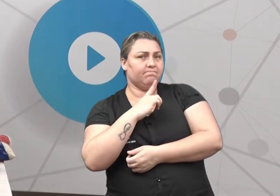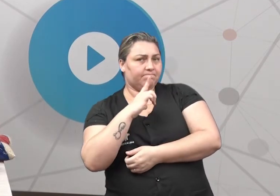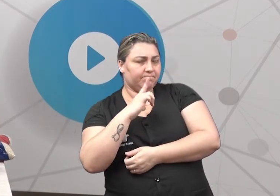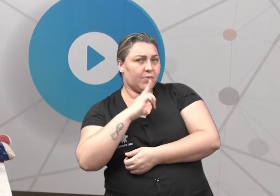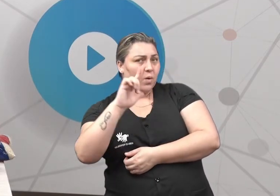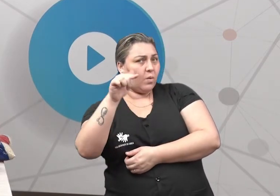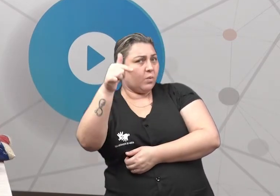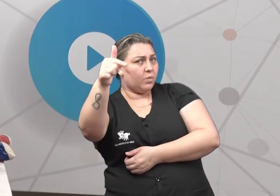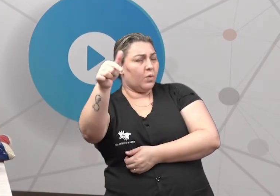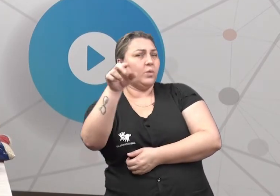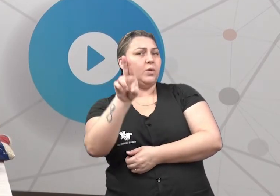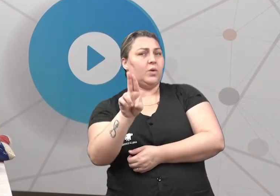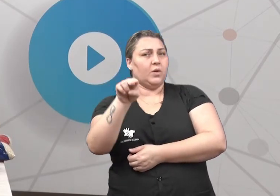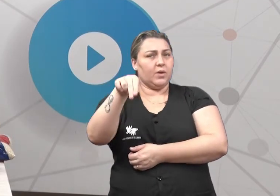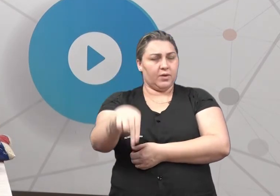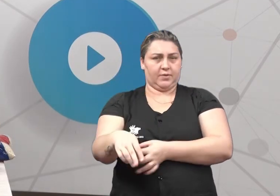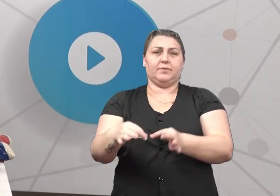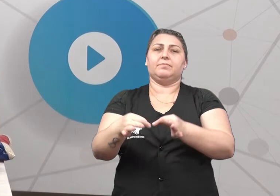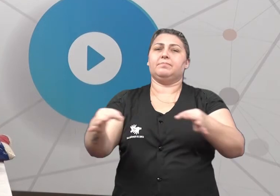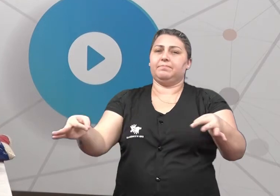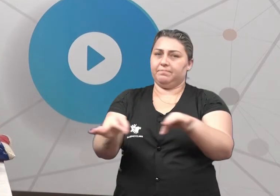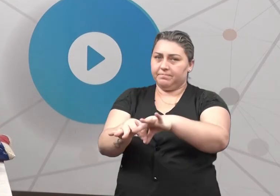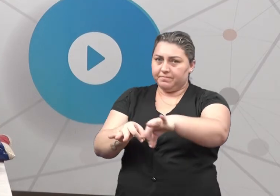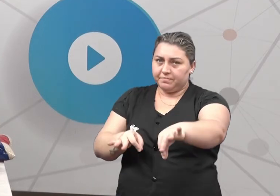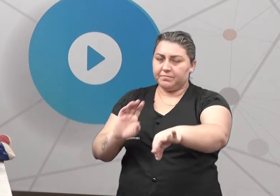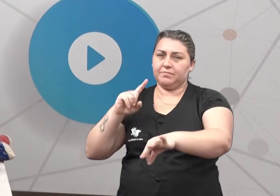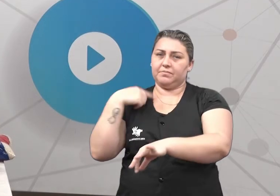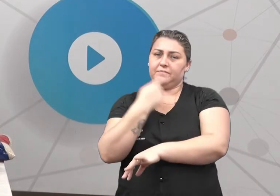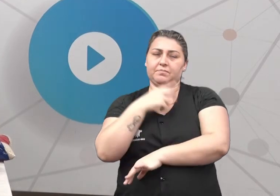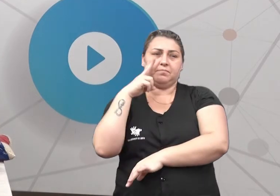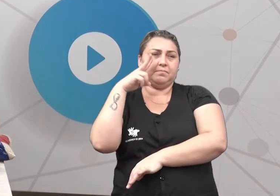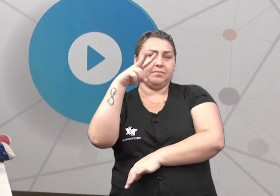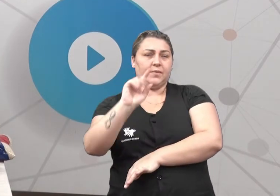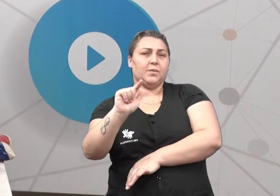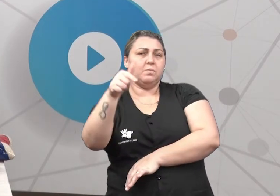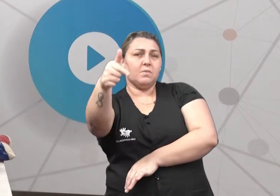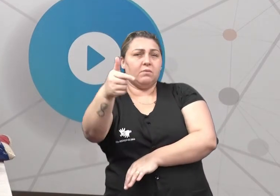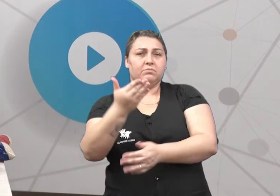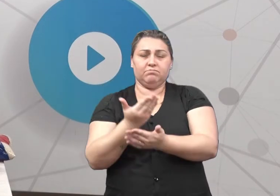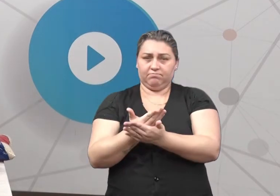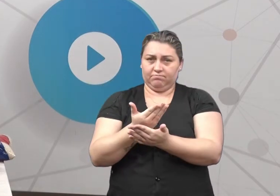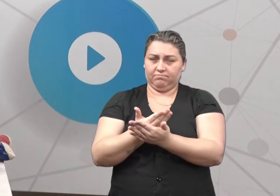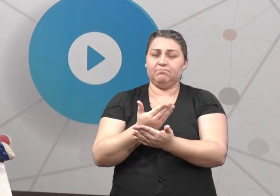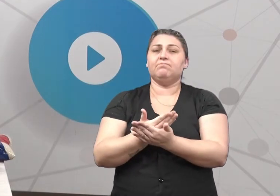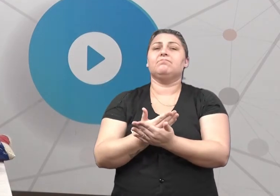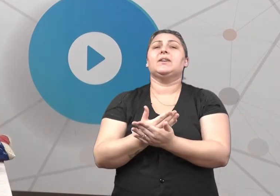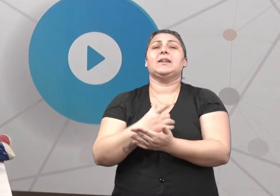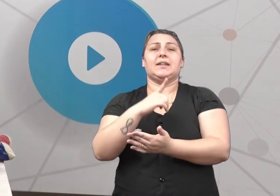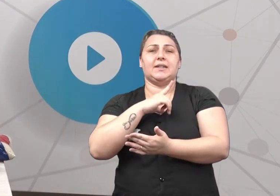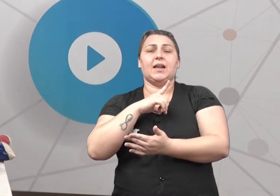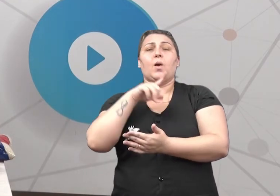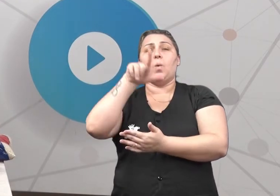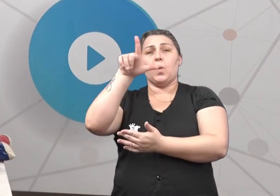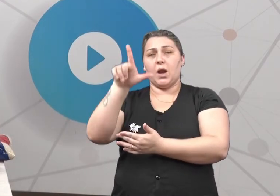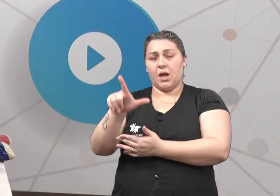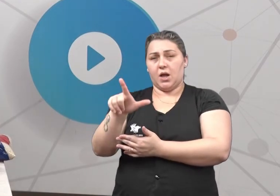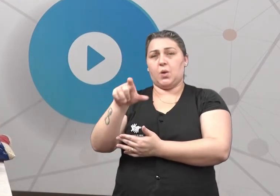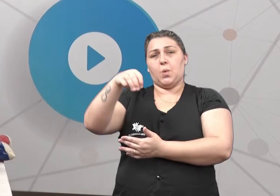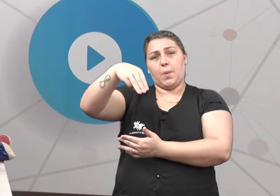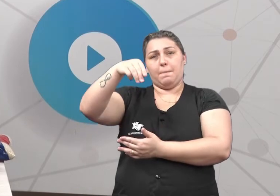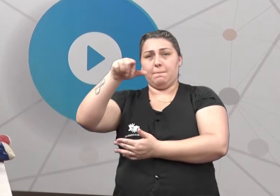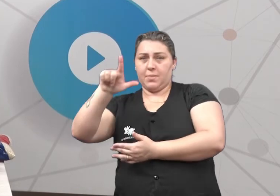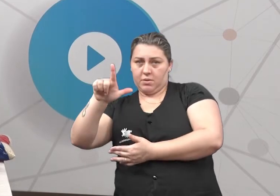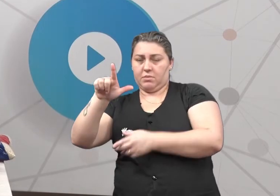uma outra unidade de medida, que nós vamos ver numa outra aula, que nós vamos ter o litro e o